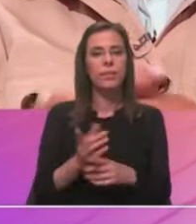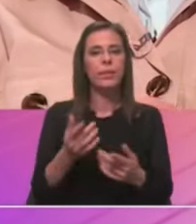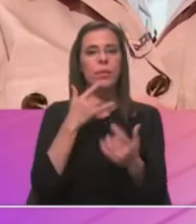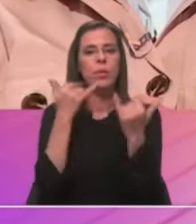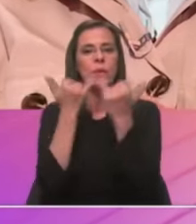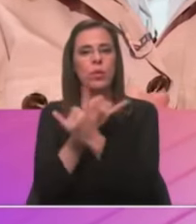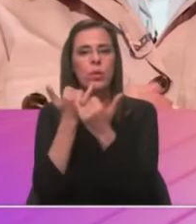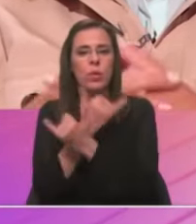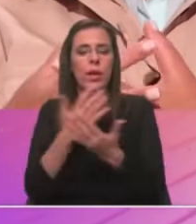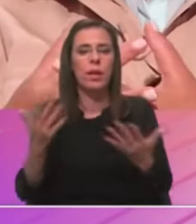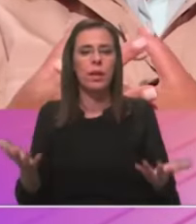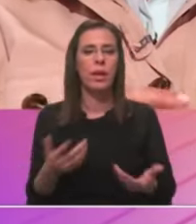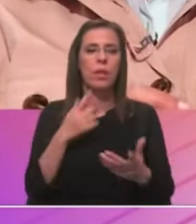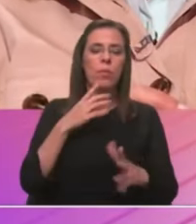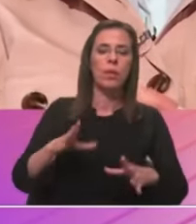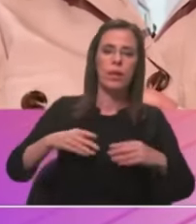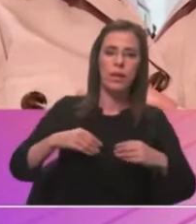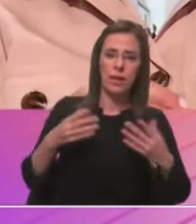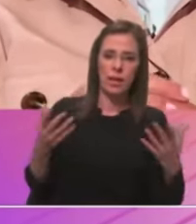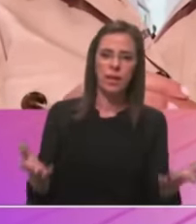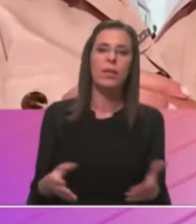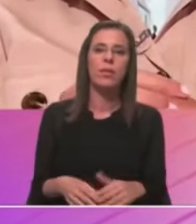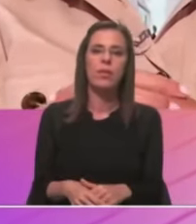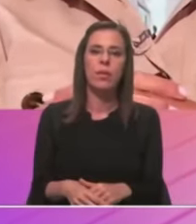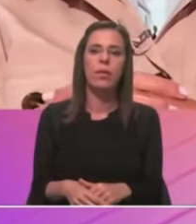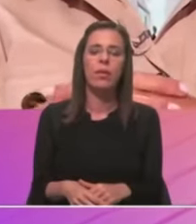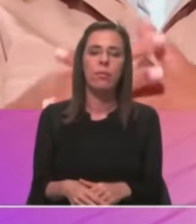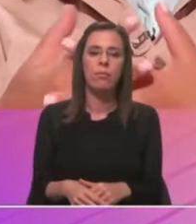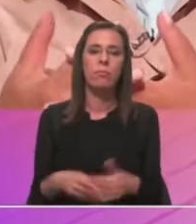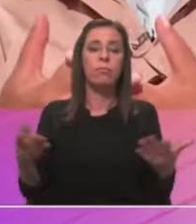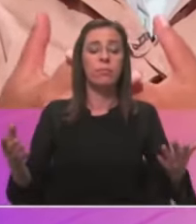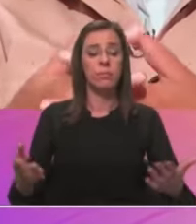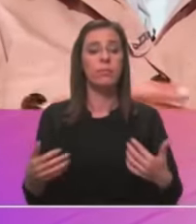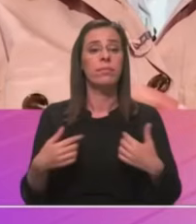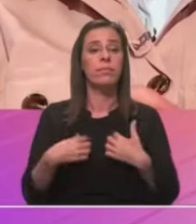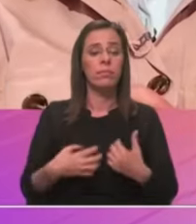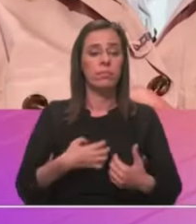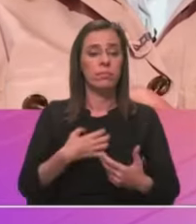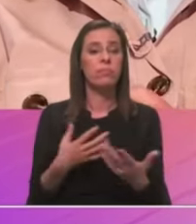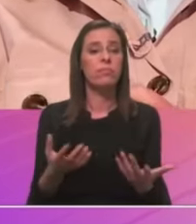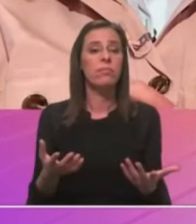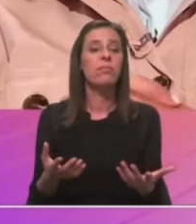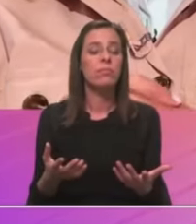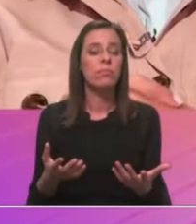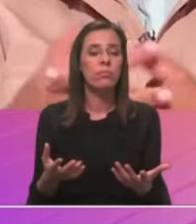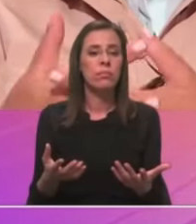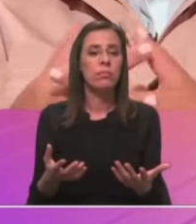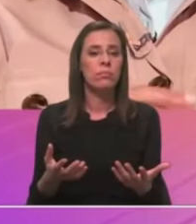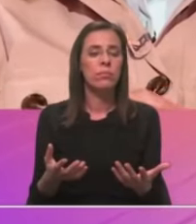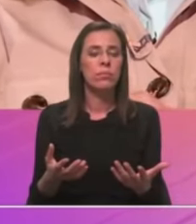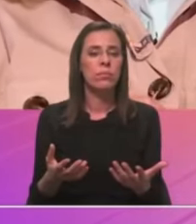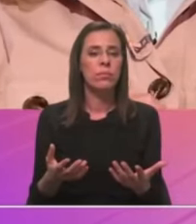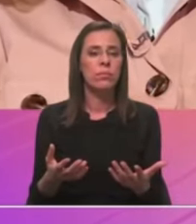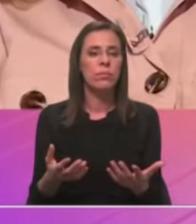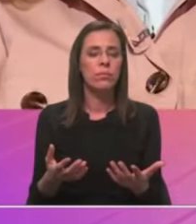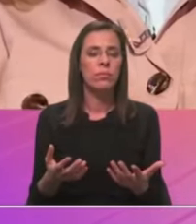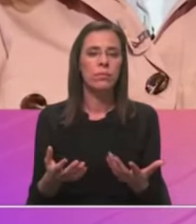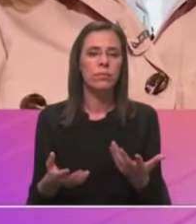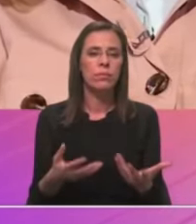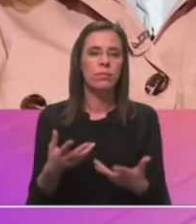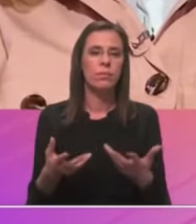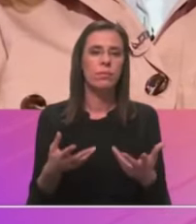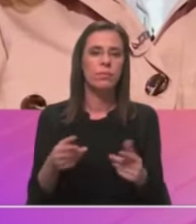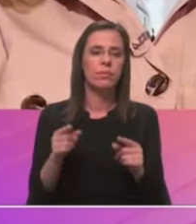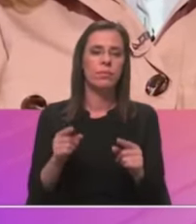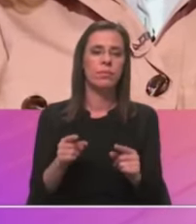sorridente e muito recetivo e e tem tinha sentido ele tem tem pelo menos e